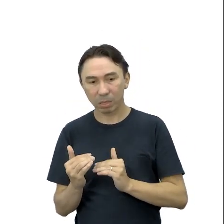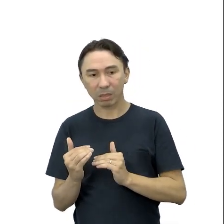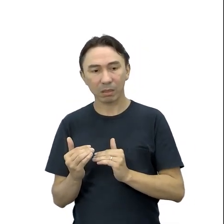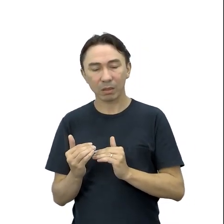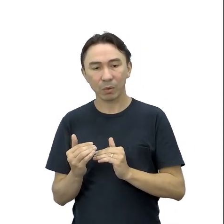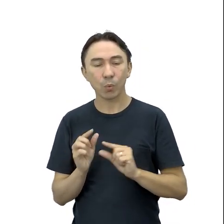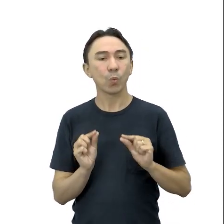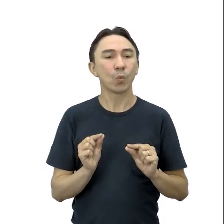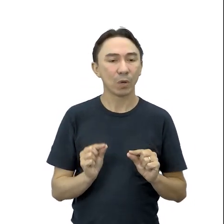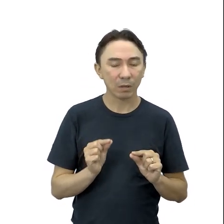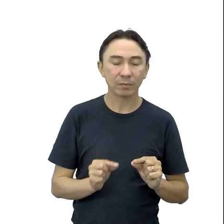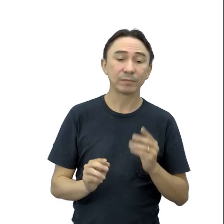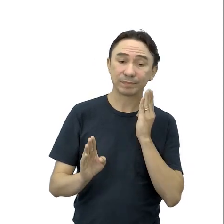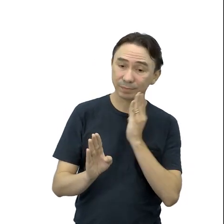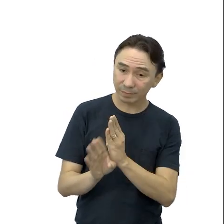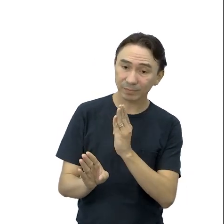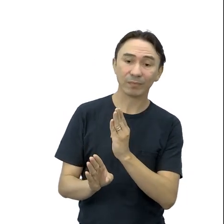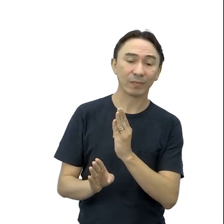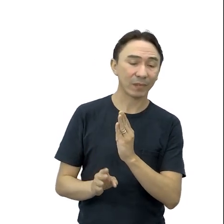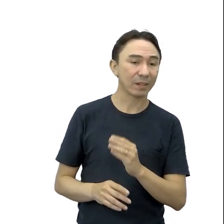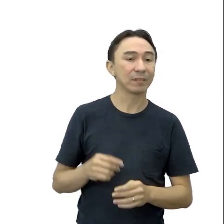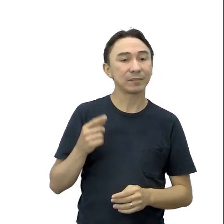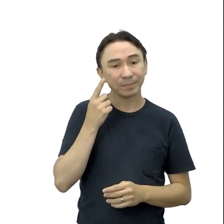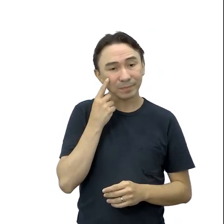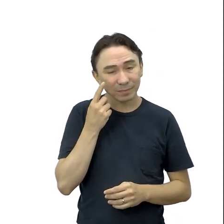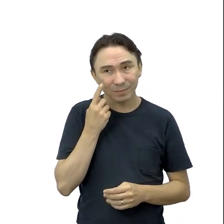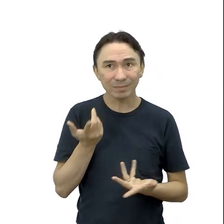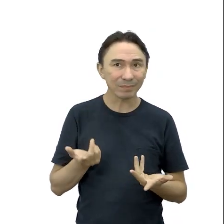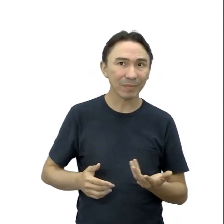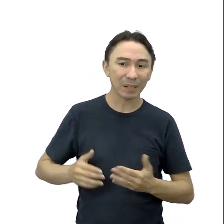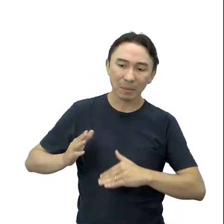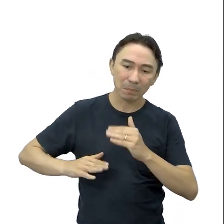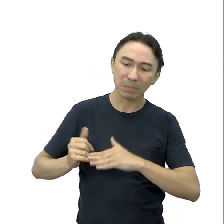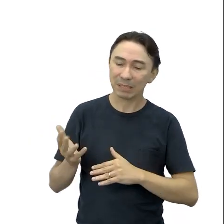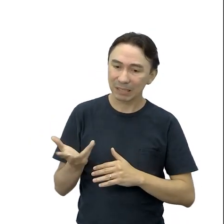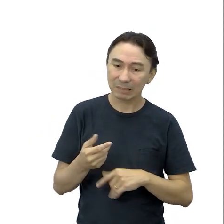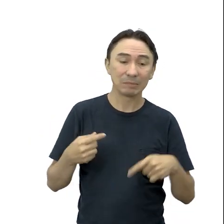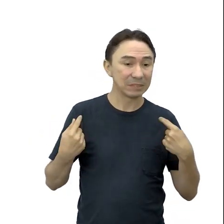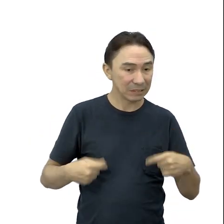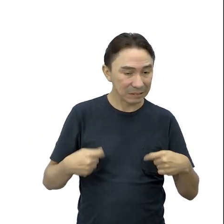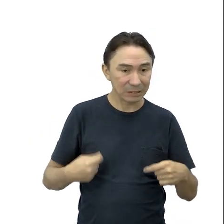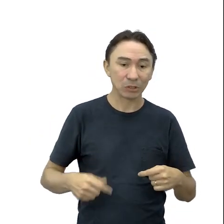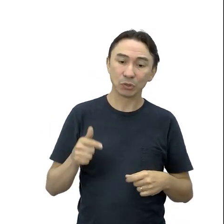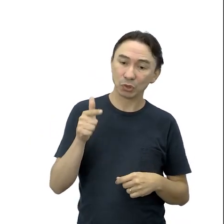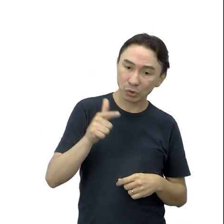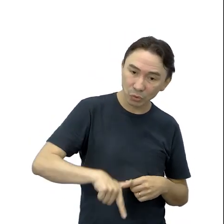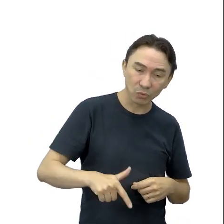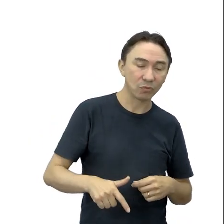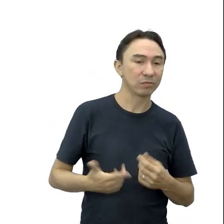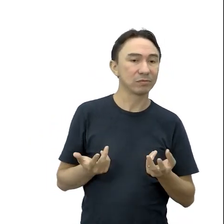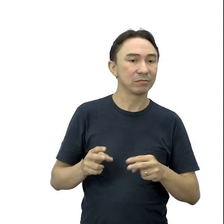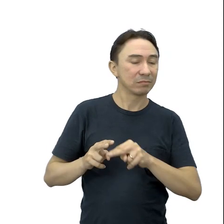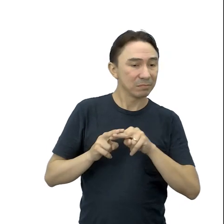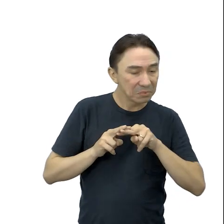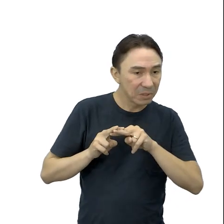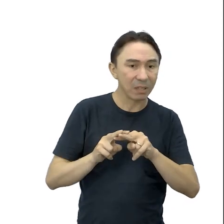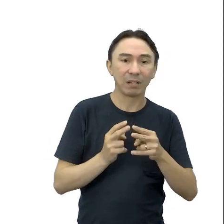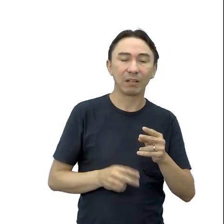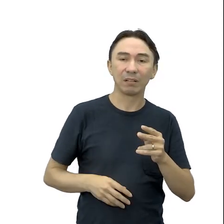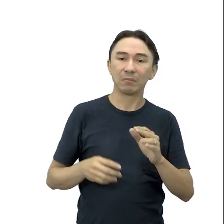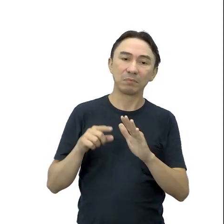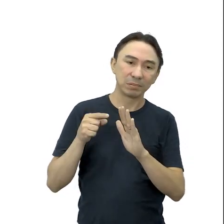olhar quais são as habilidades que precisam ser retomadas, as fragilidades ou as que precisam ser aprofundadas, e ela